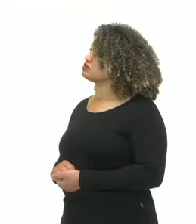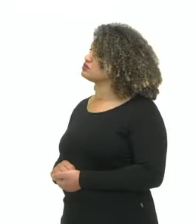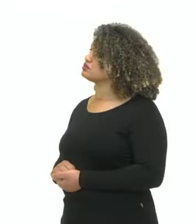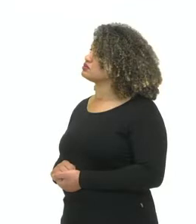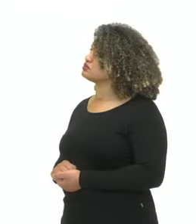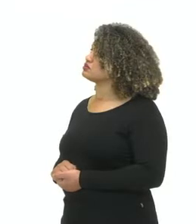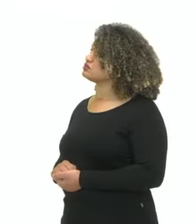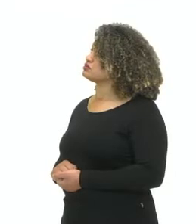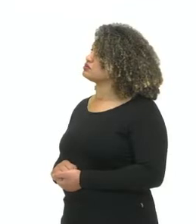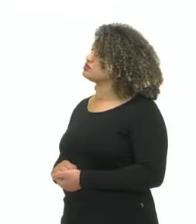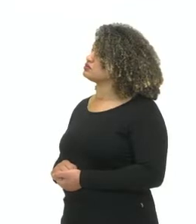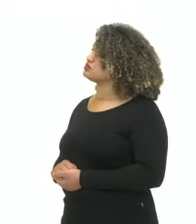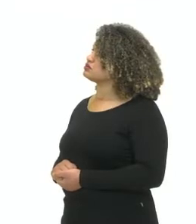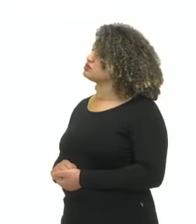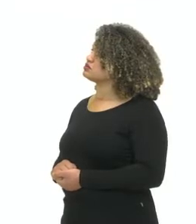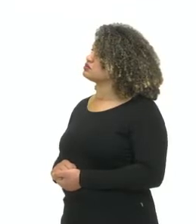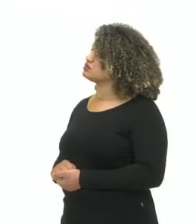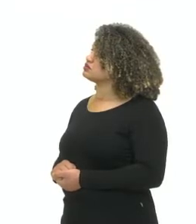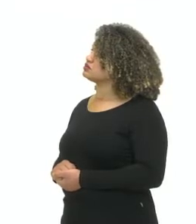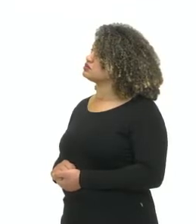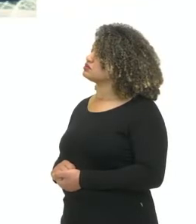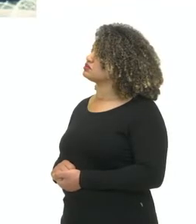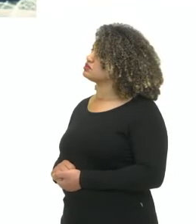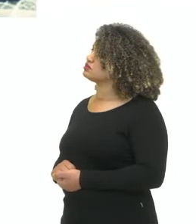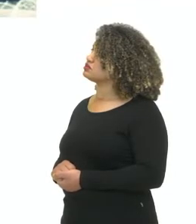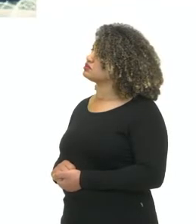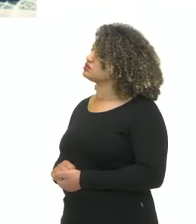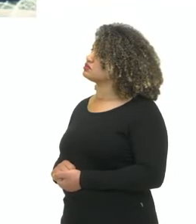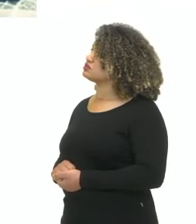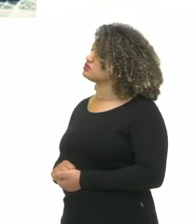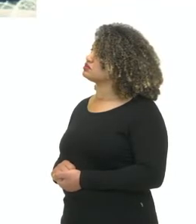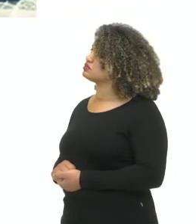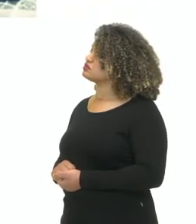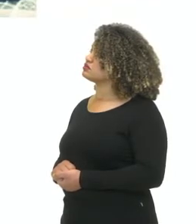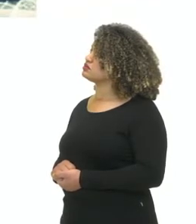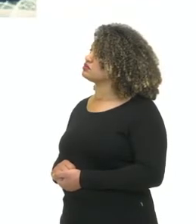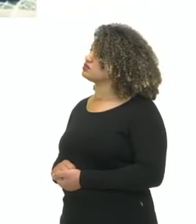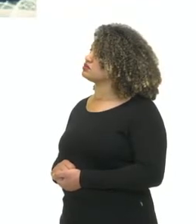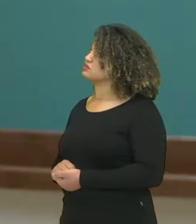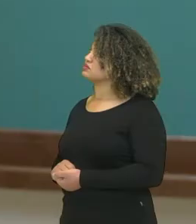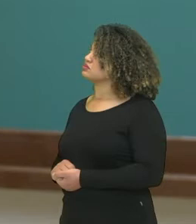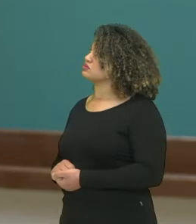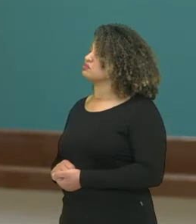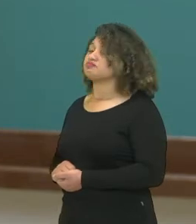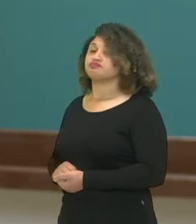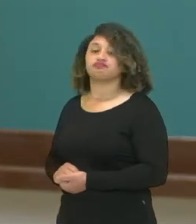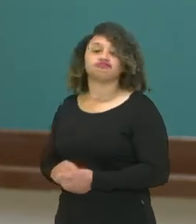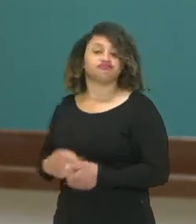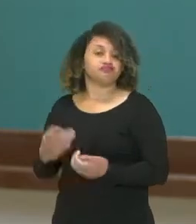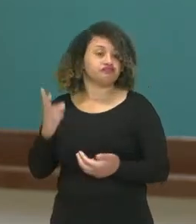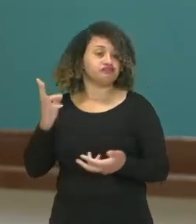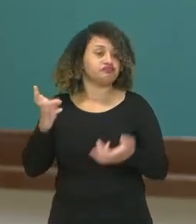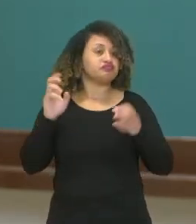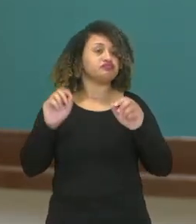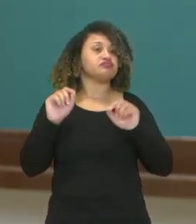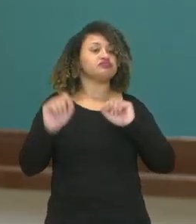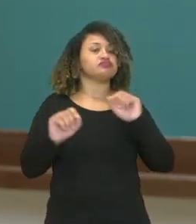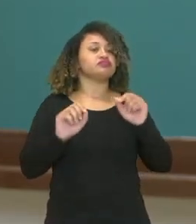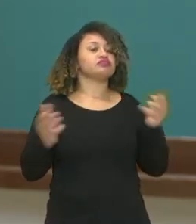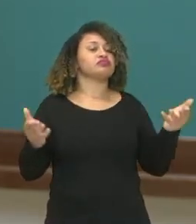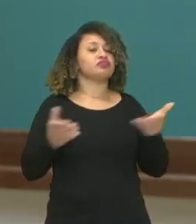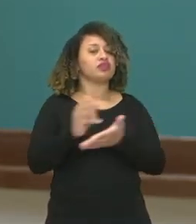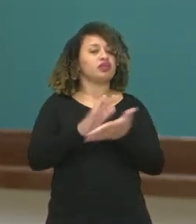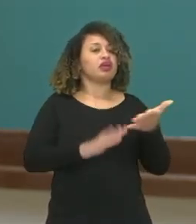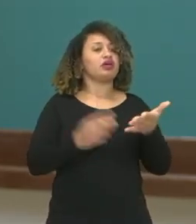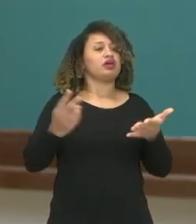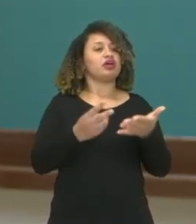comunicação, por meio de comerciais, novelas e anúncios. Então, na atividade 2, agora, a